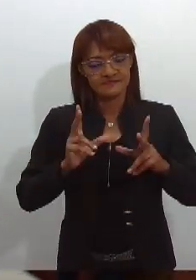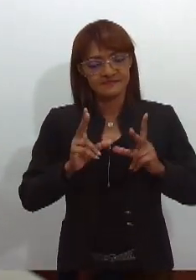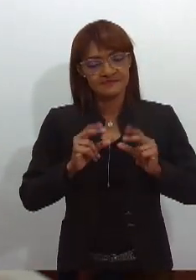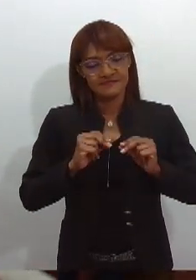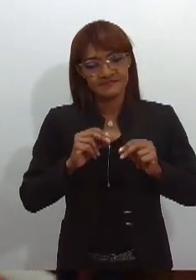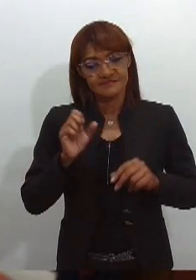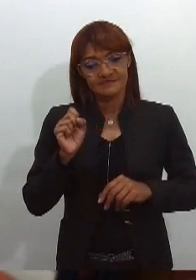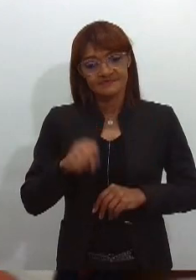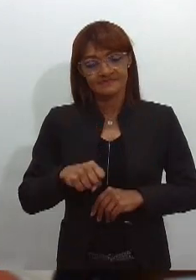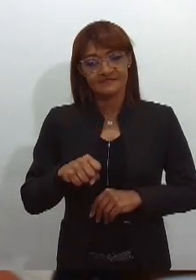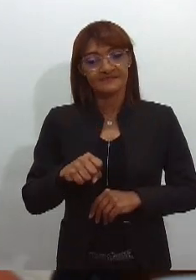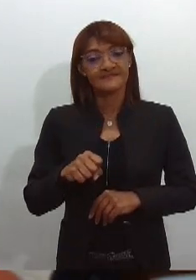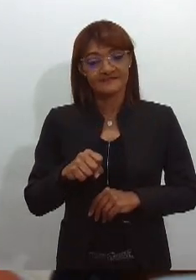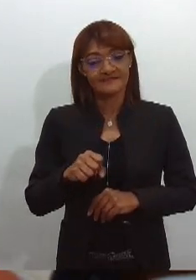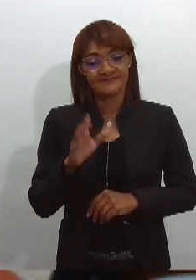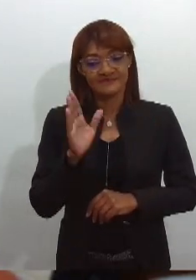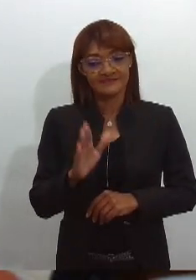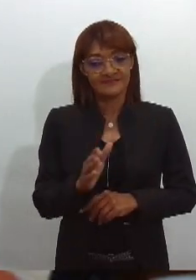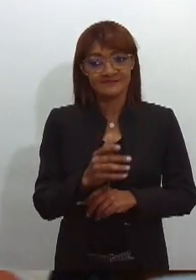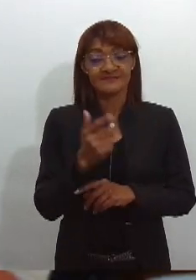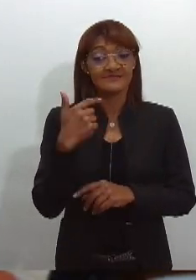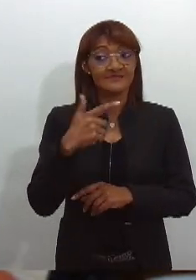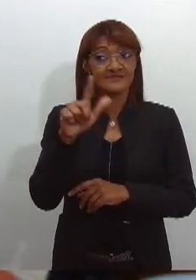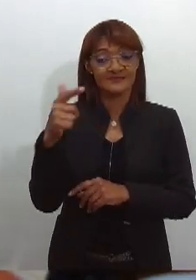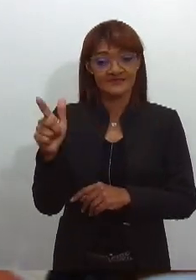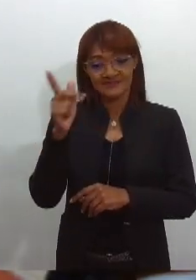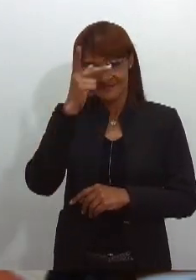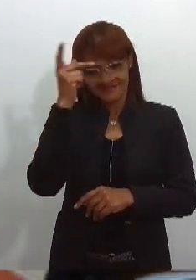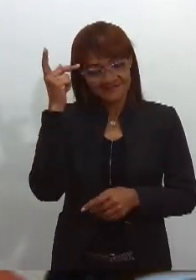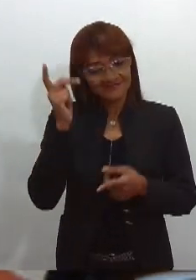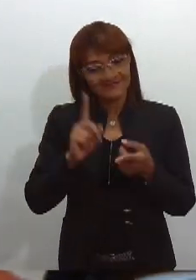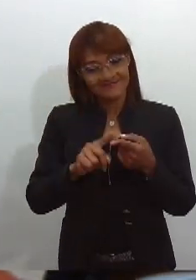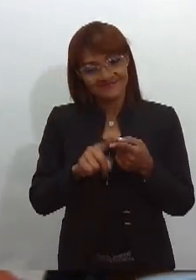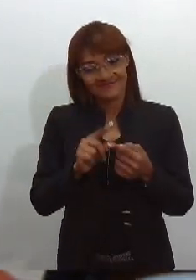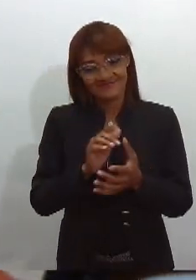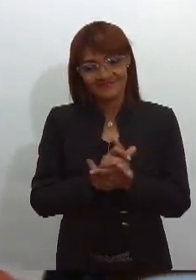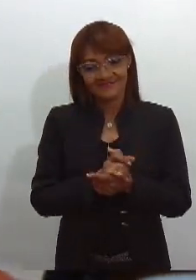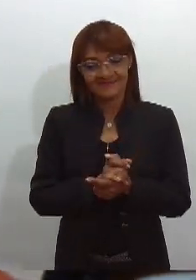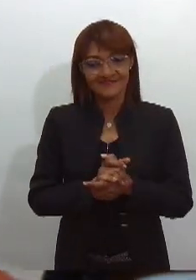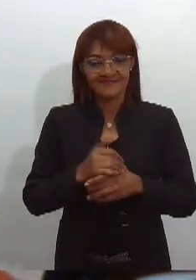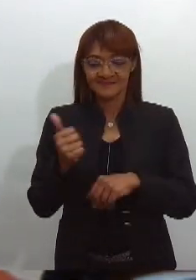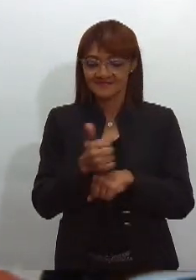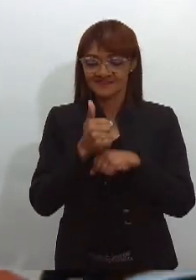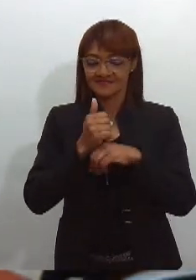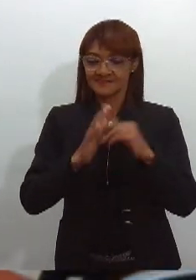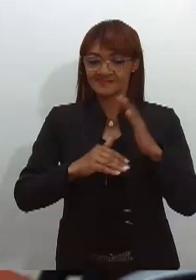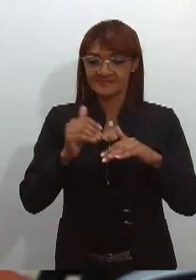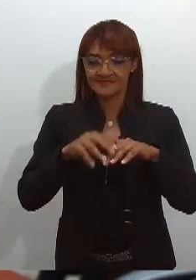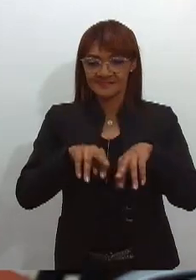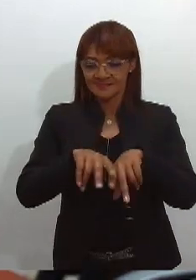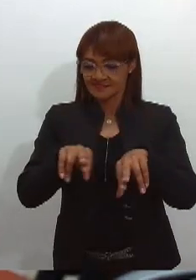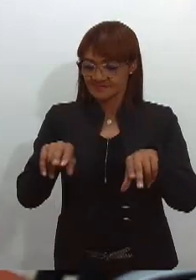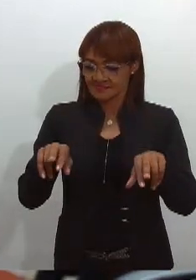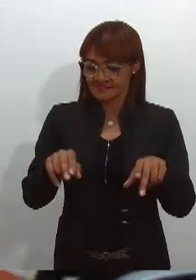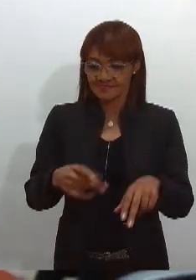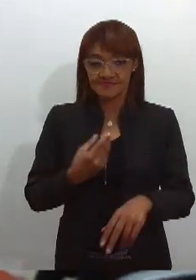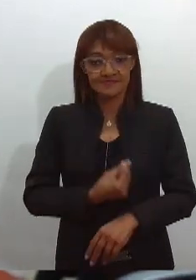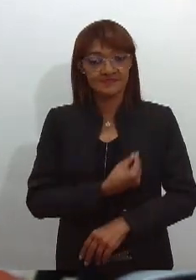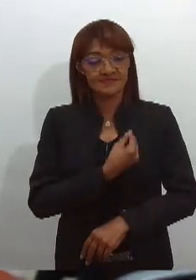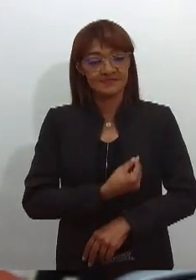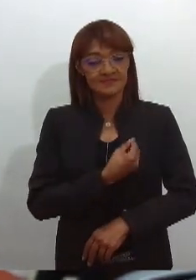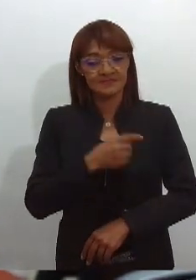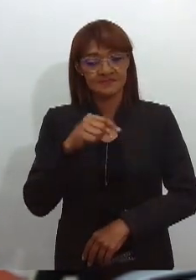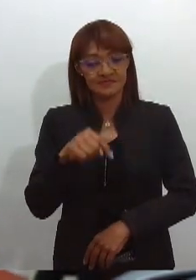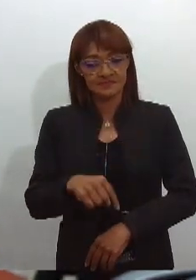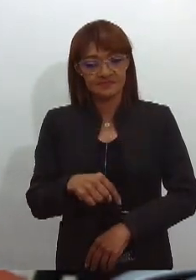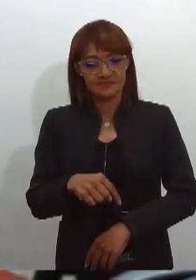sergipanas, como tem mais 8 aí vindo, né? São vários artistas que são sergipanos, que vivem aqui há mais de 20,